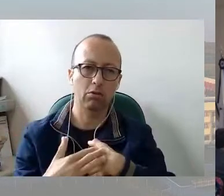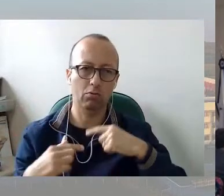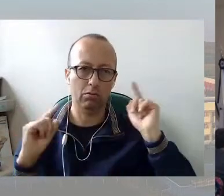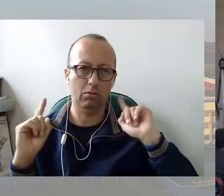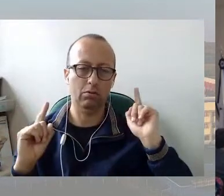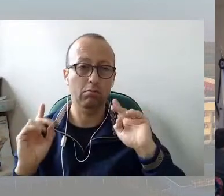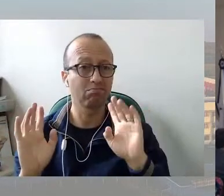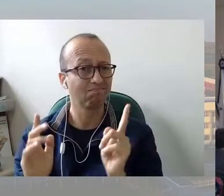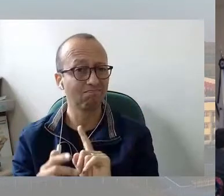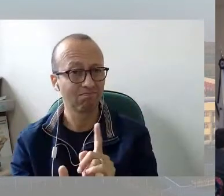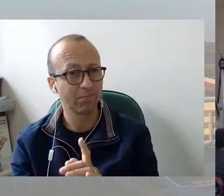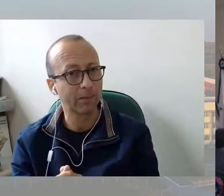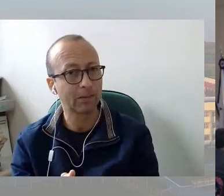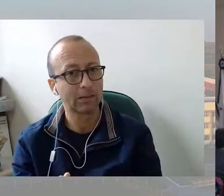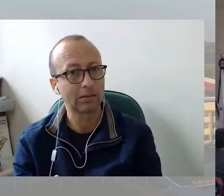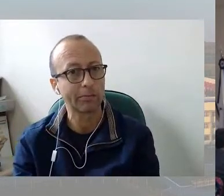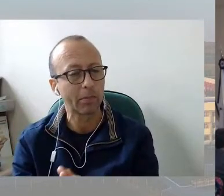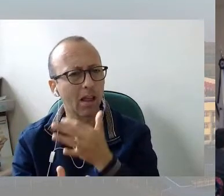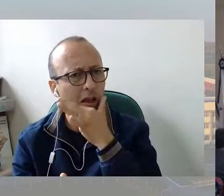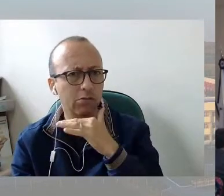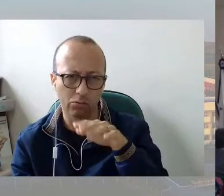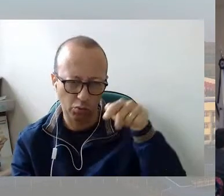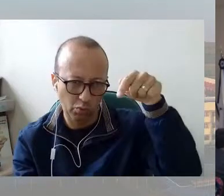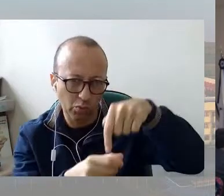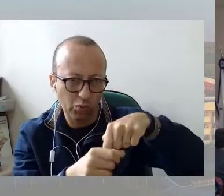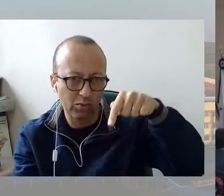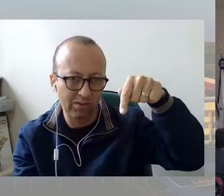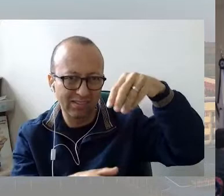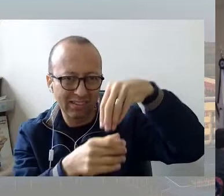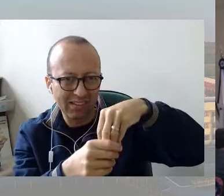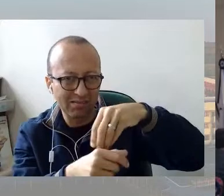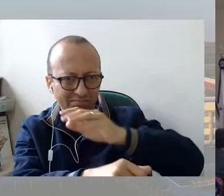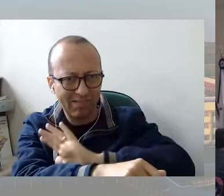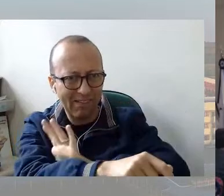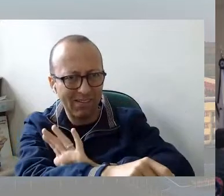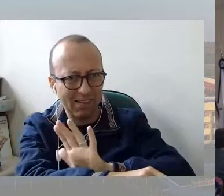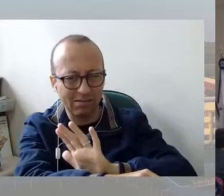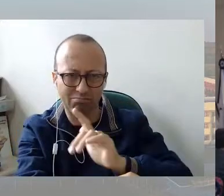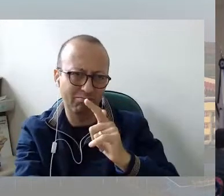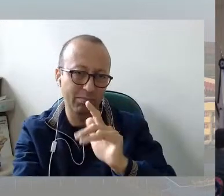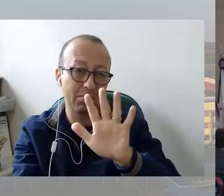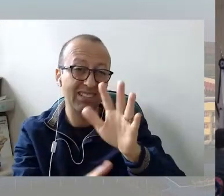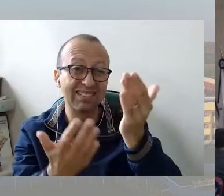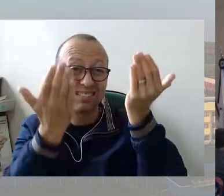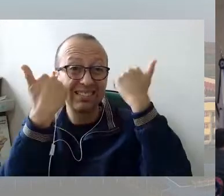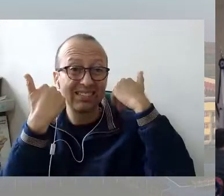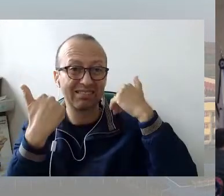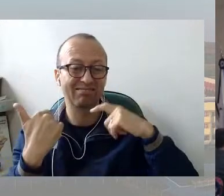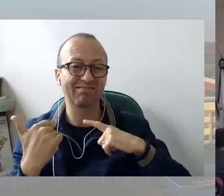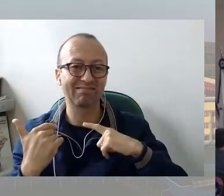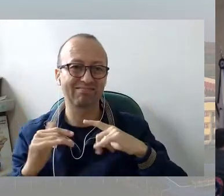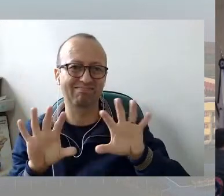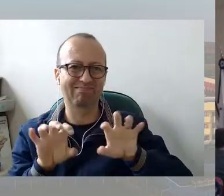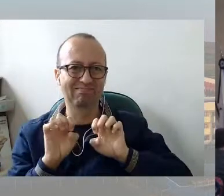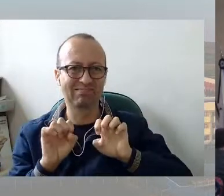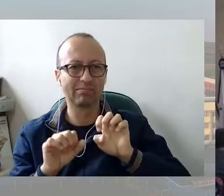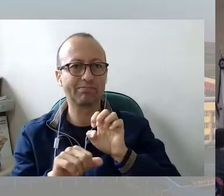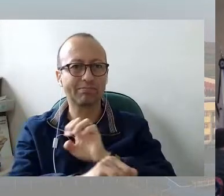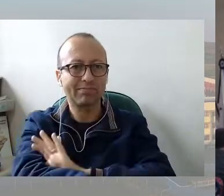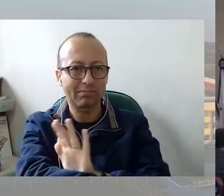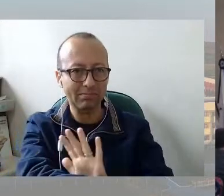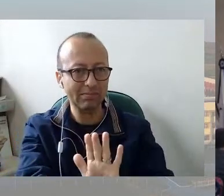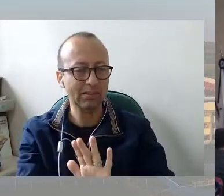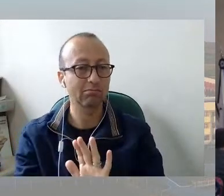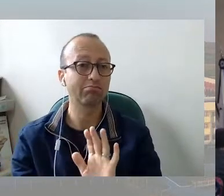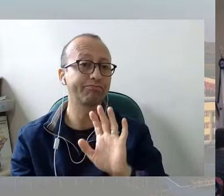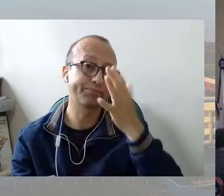eu não acho que tem racista aqui, mas eu acho que a gente tem racismo encarnado na gente e que a gente comete com muita frequência